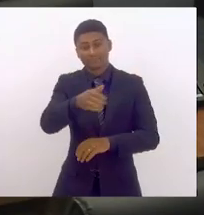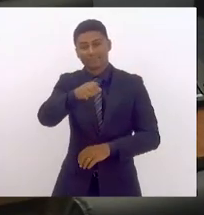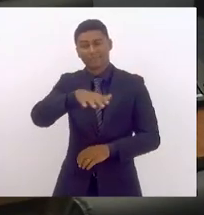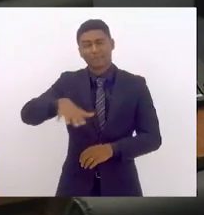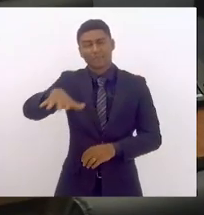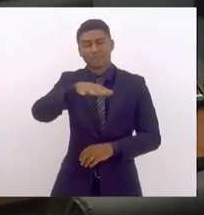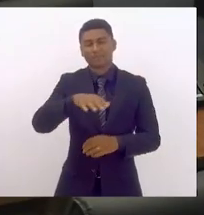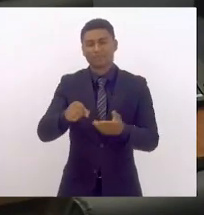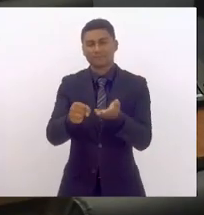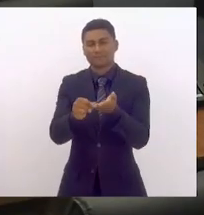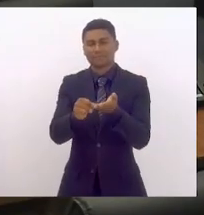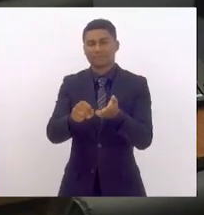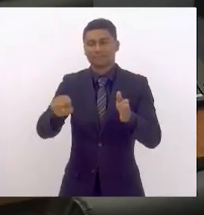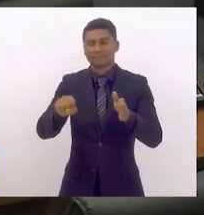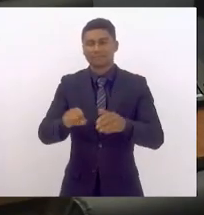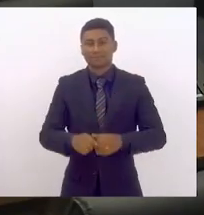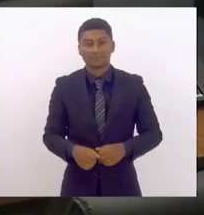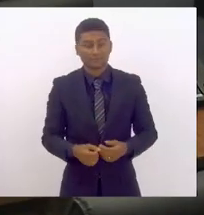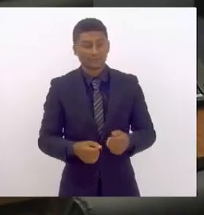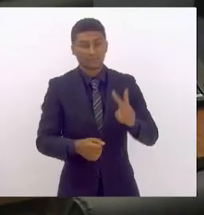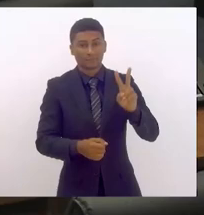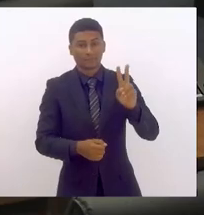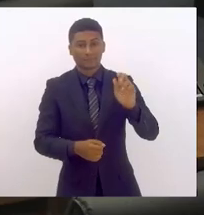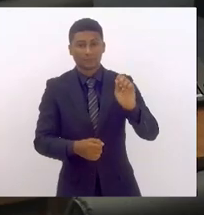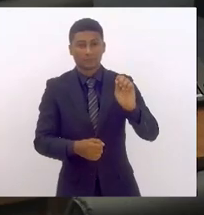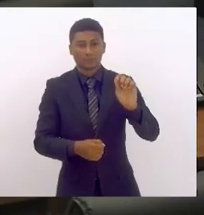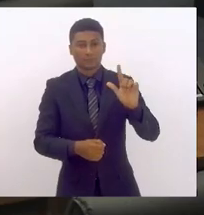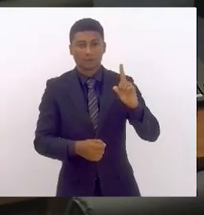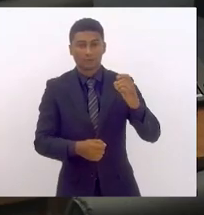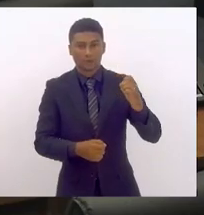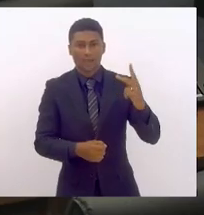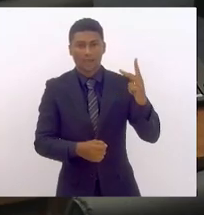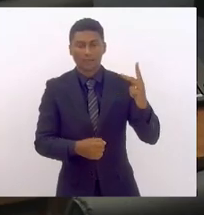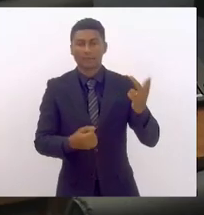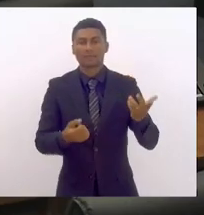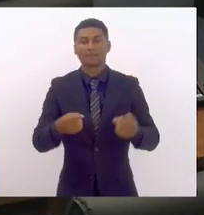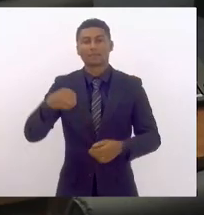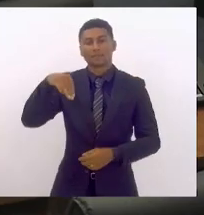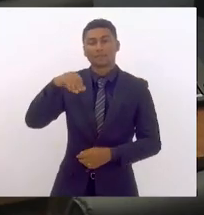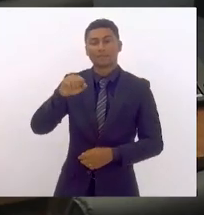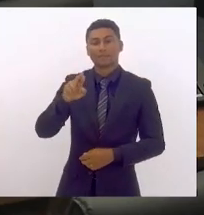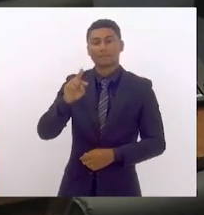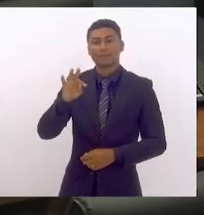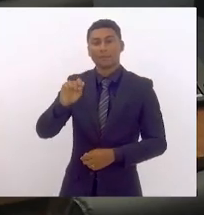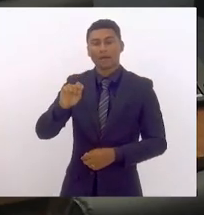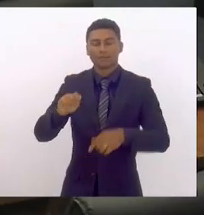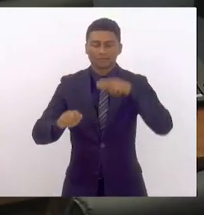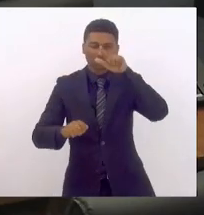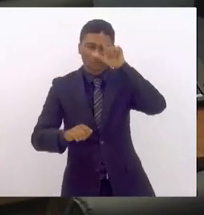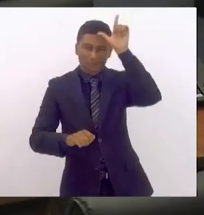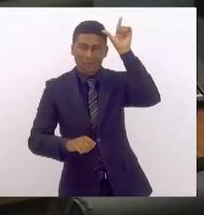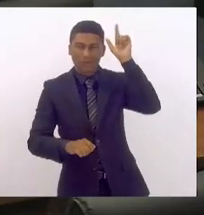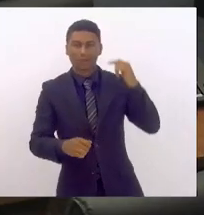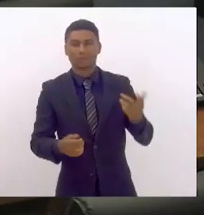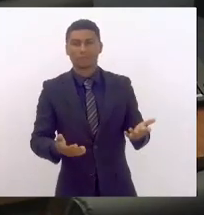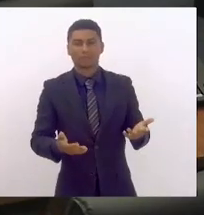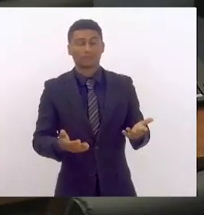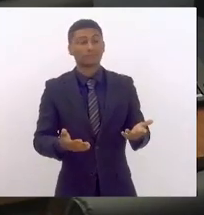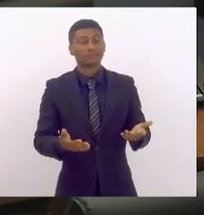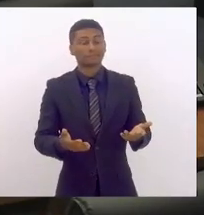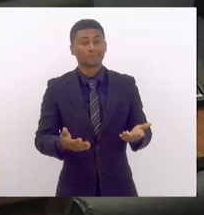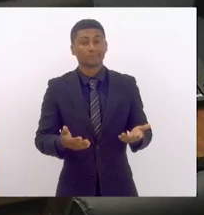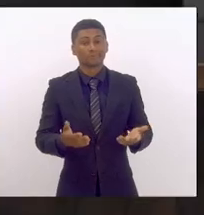Samuel Boa tarde valdeck deputada Marta Rocha deputada Luiz Paulo Nossa sempre